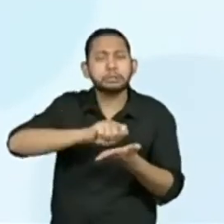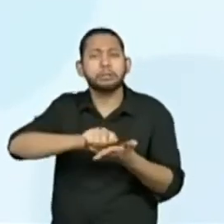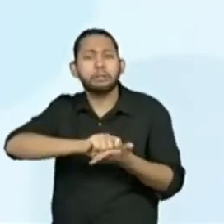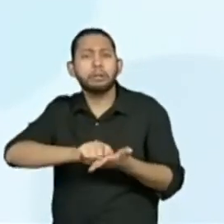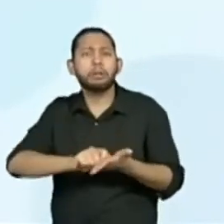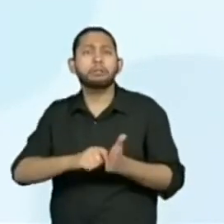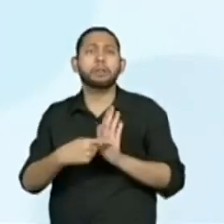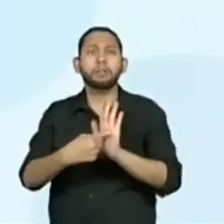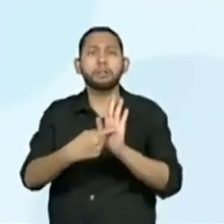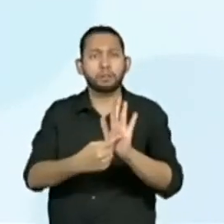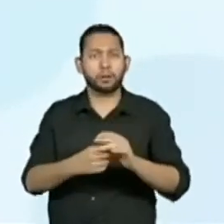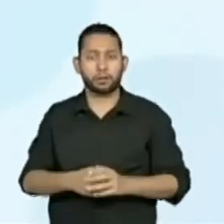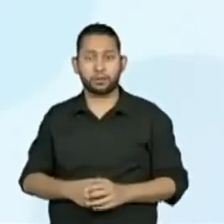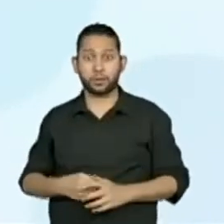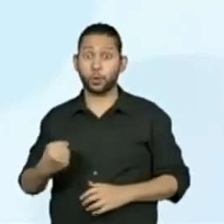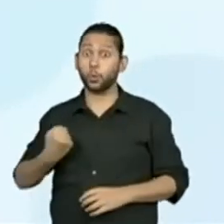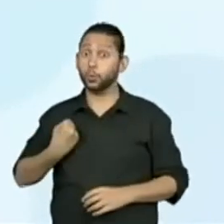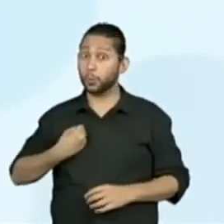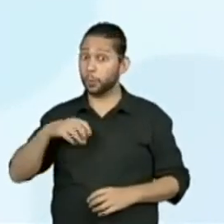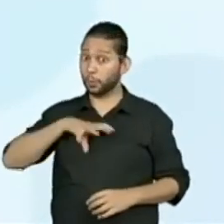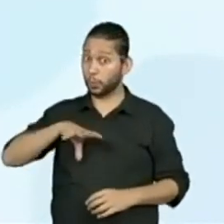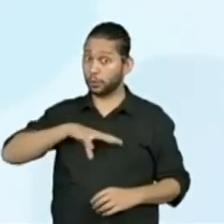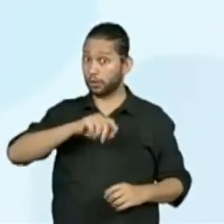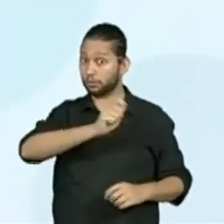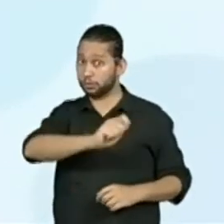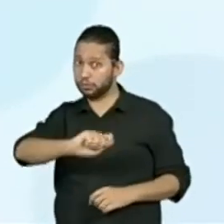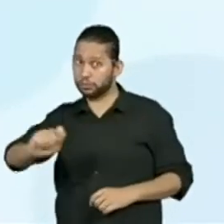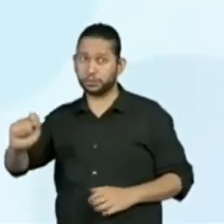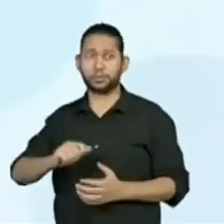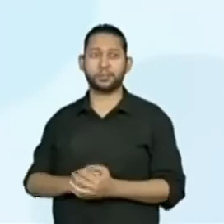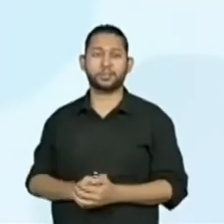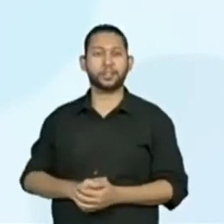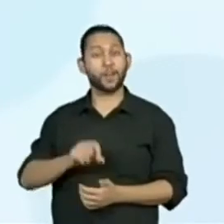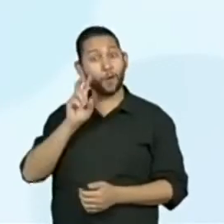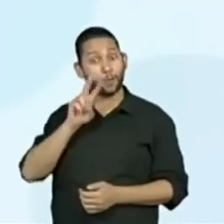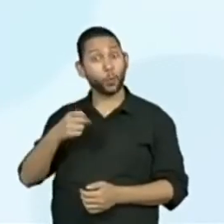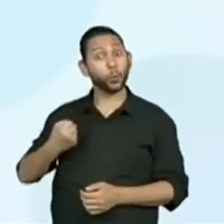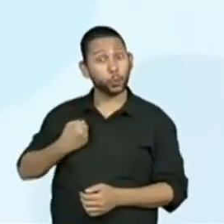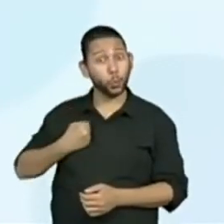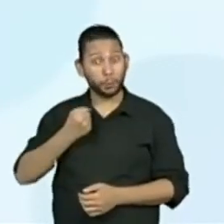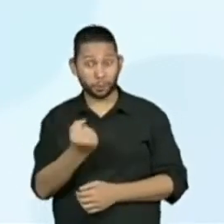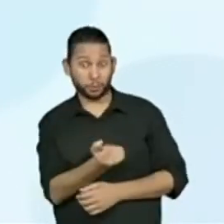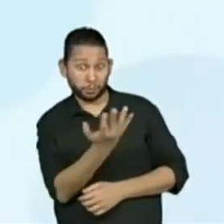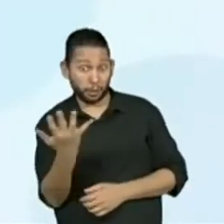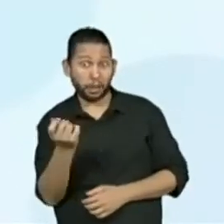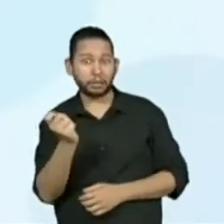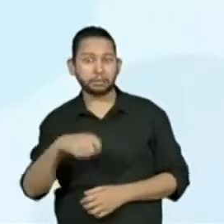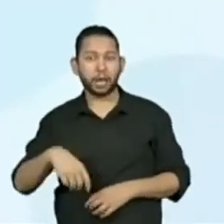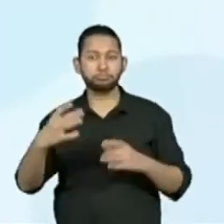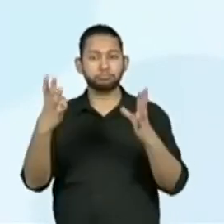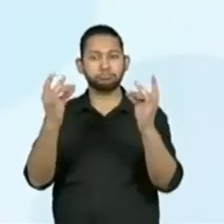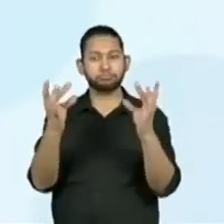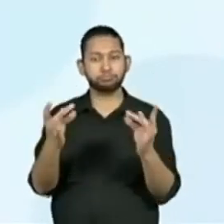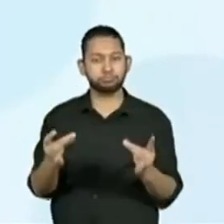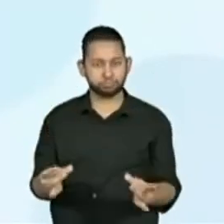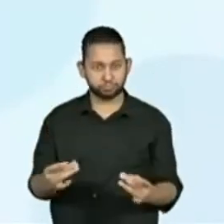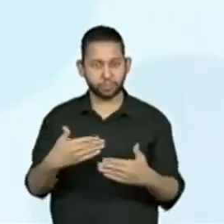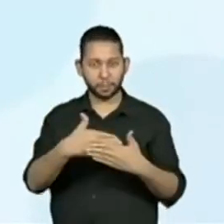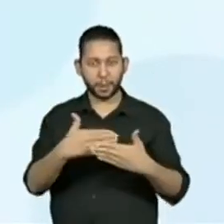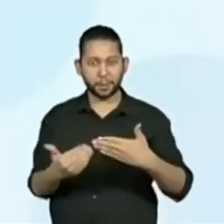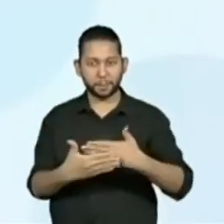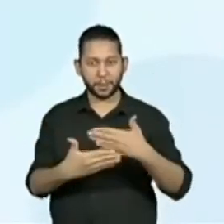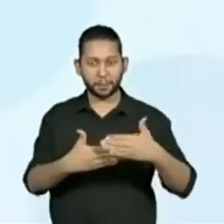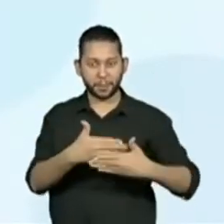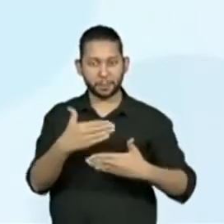leitura e escrita de números por extenso, realizamos a decomposição de números naturais, e a comparação